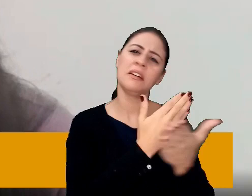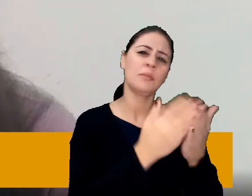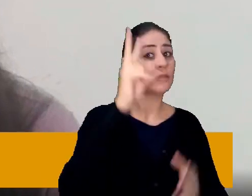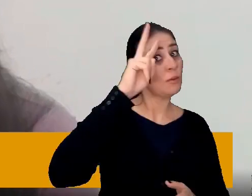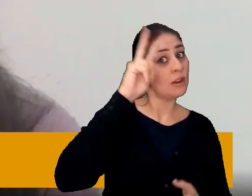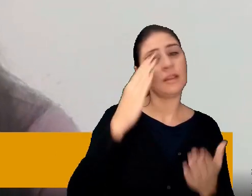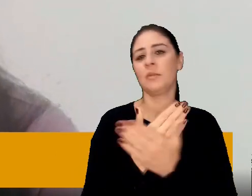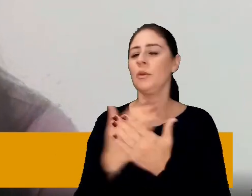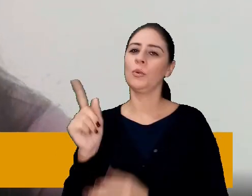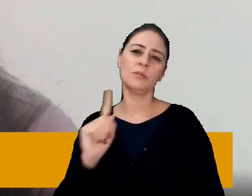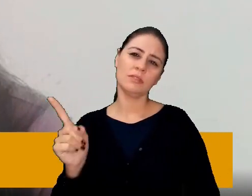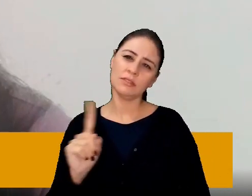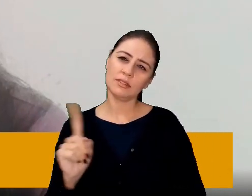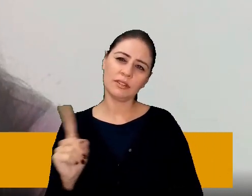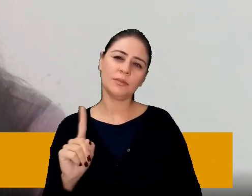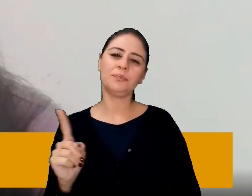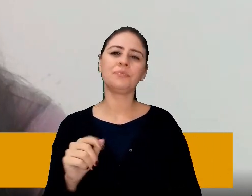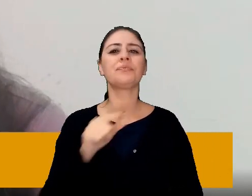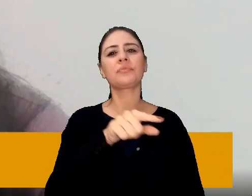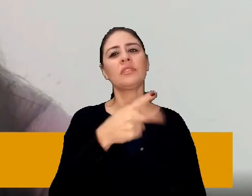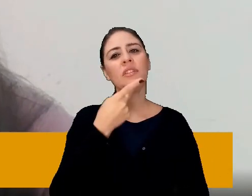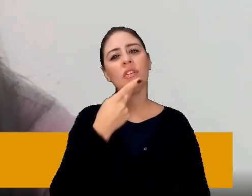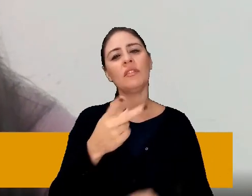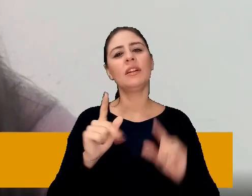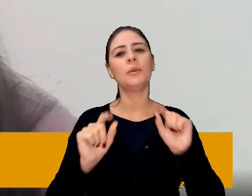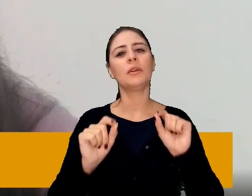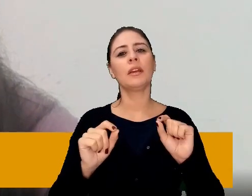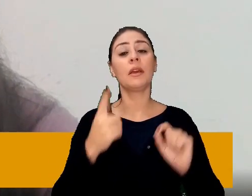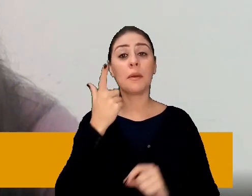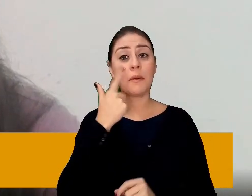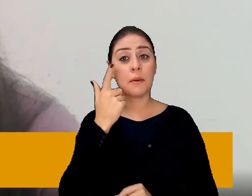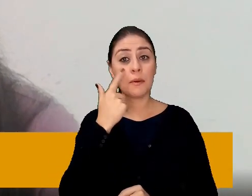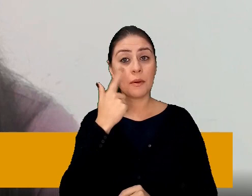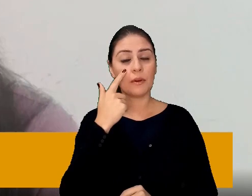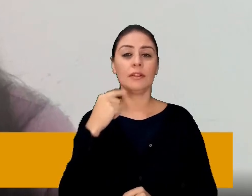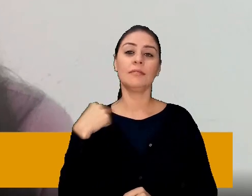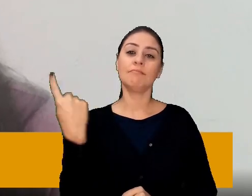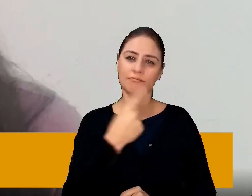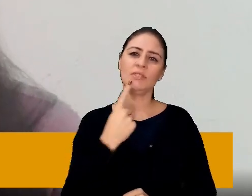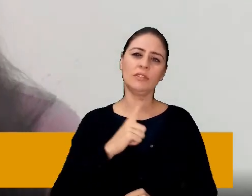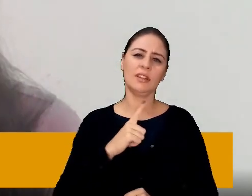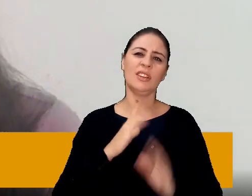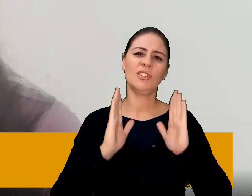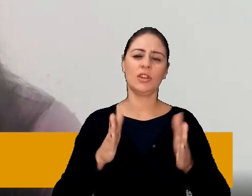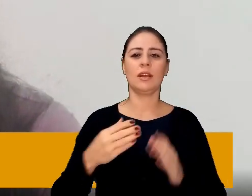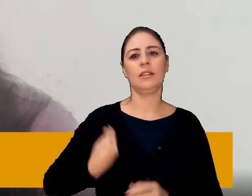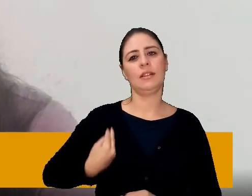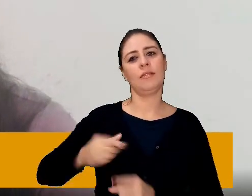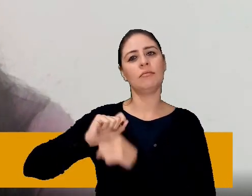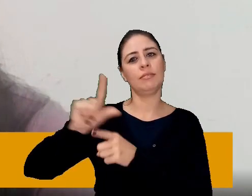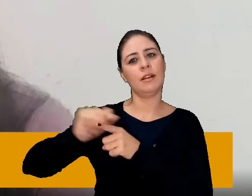lembrei, outros não. E eles falaram assim, olha, a gente, já nessa época, eu já estava morando